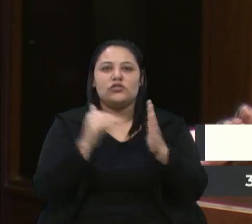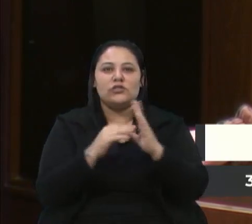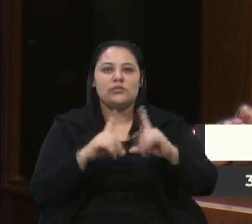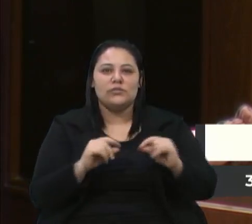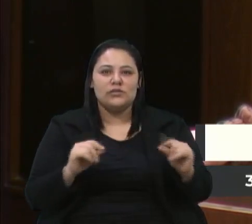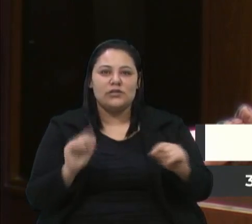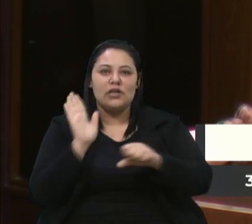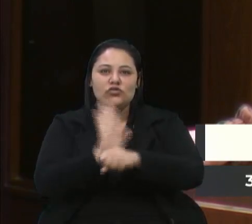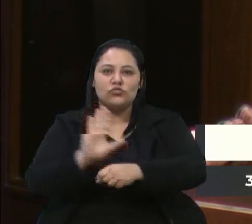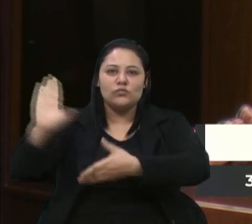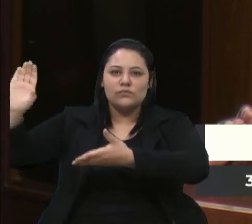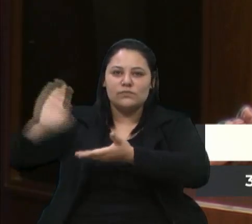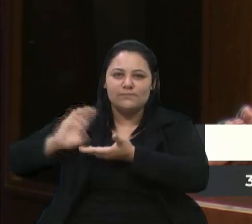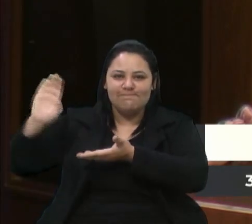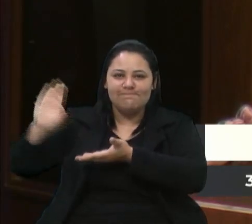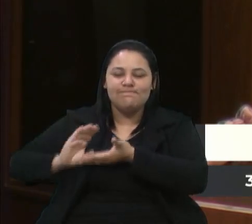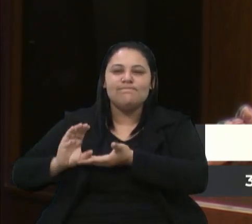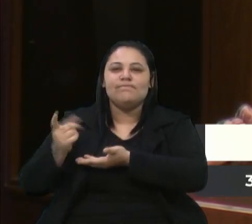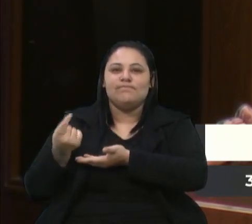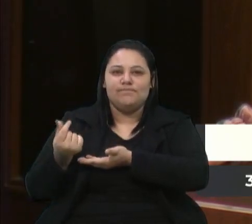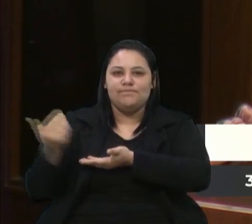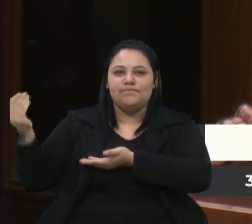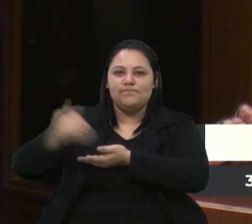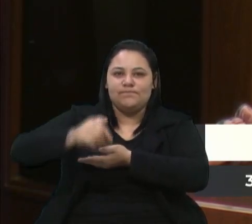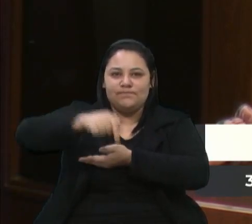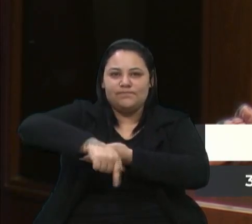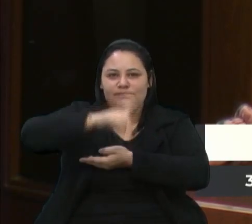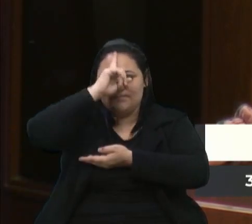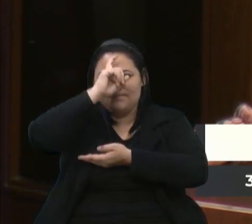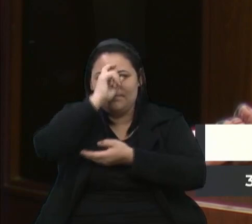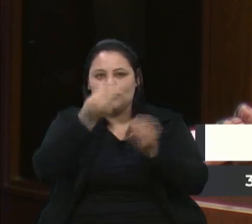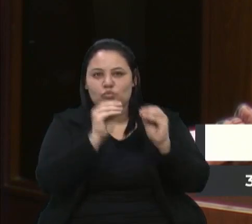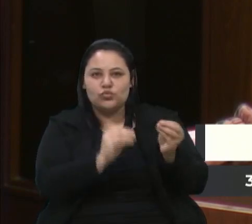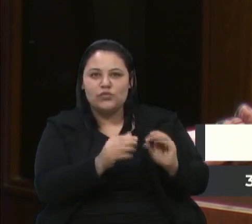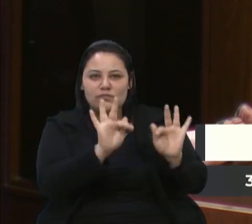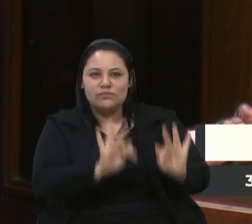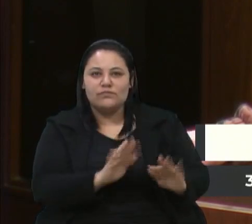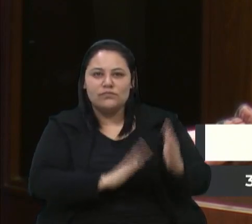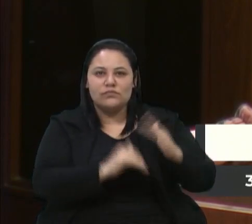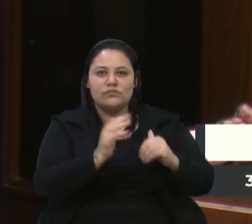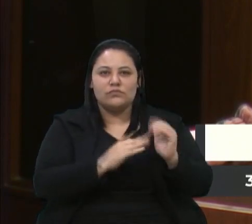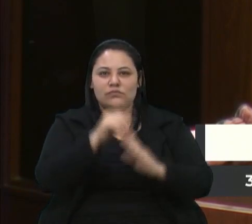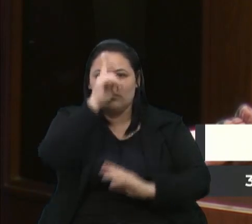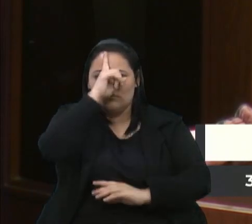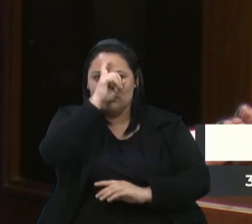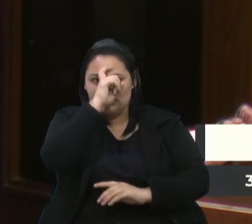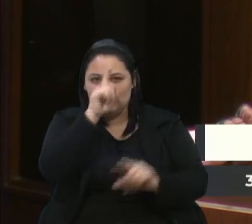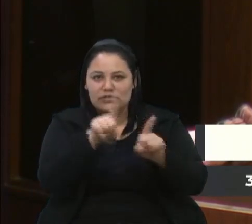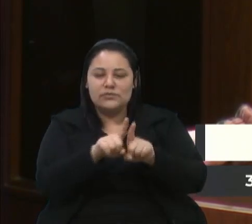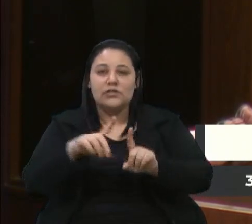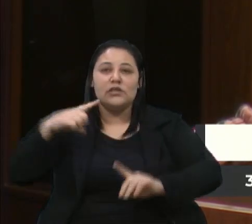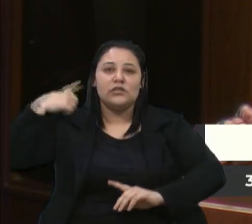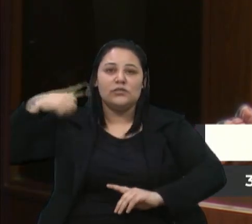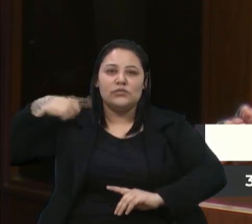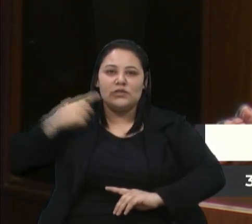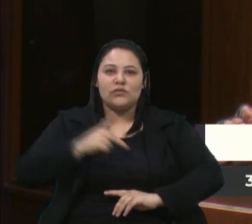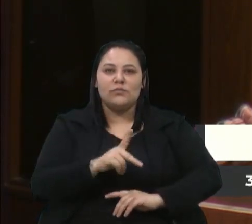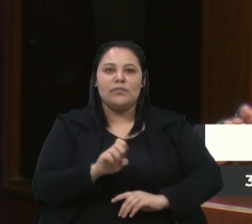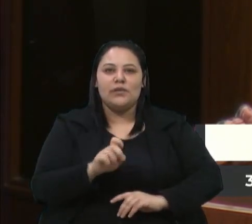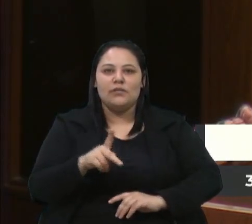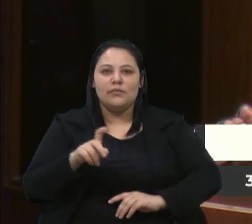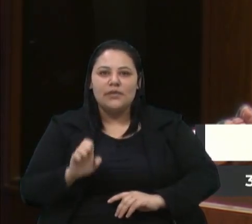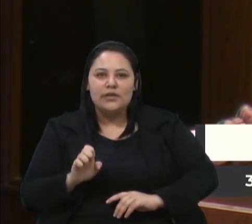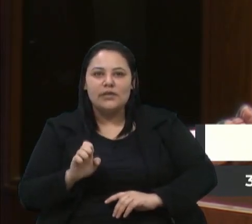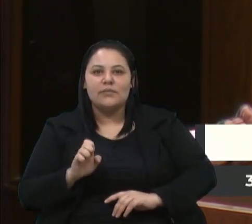a trazer esses recursos para Caxias do Sul, e ao deputado Pepe Vargas, que foram